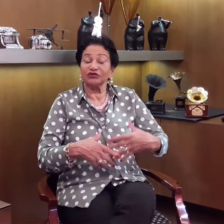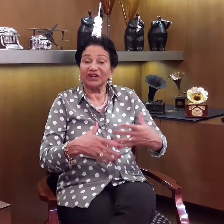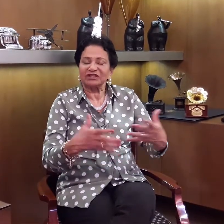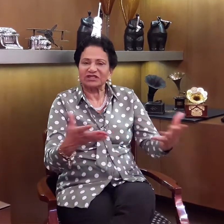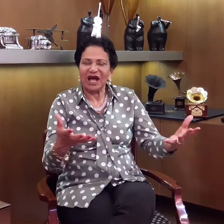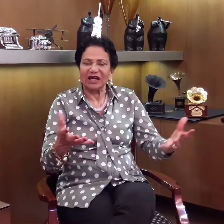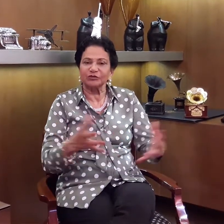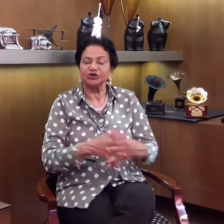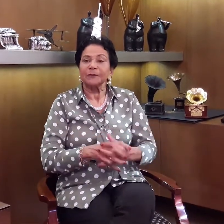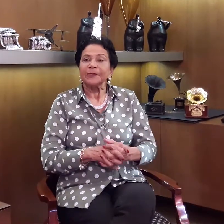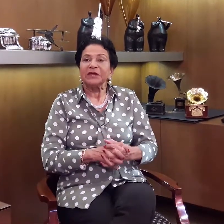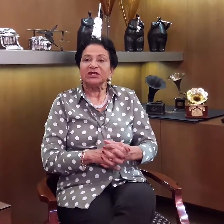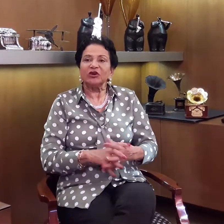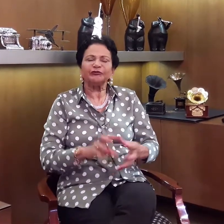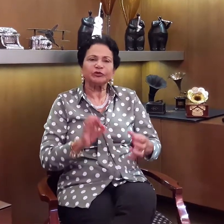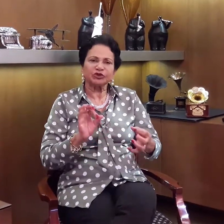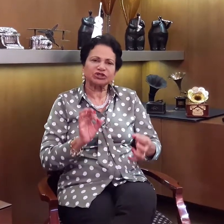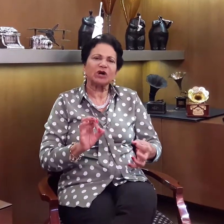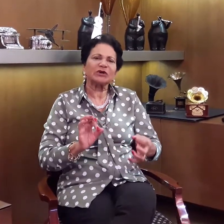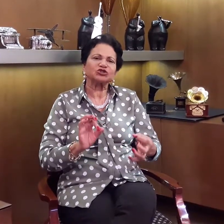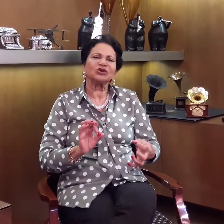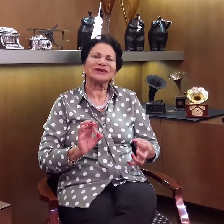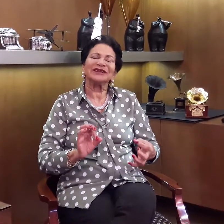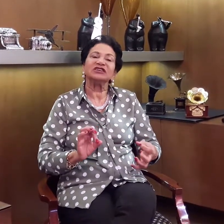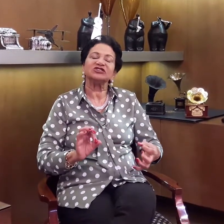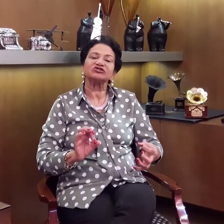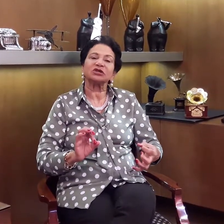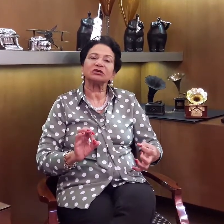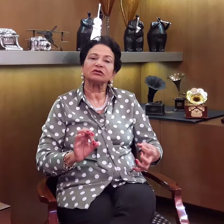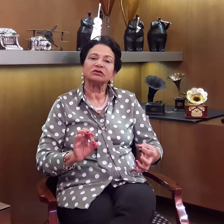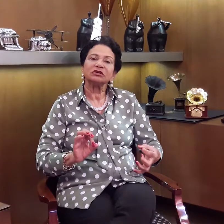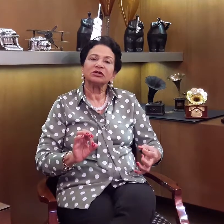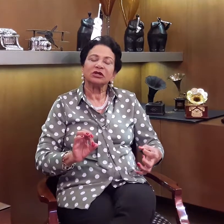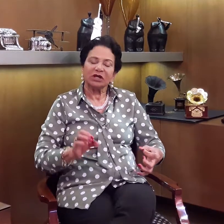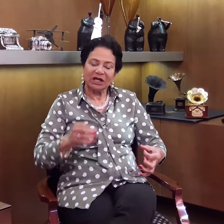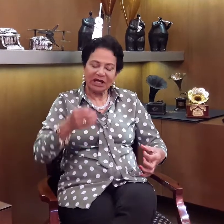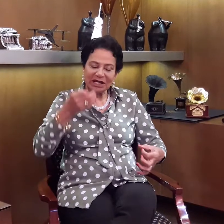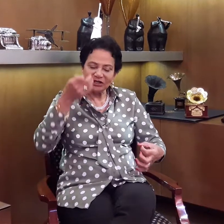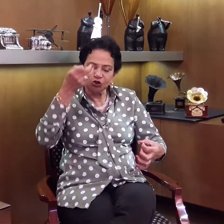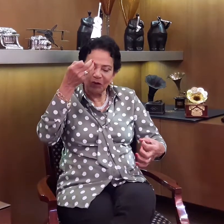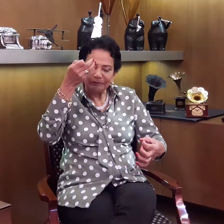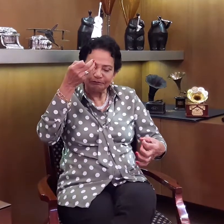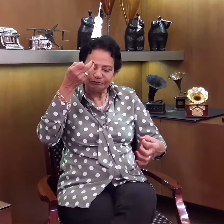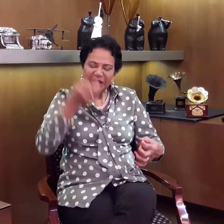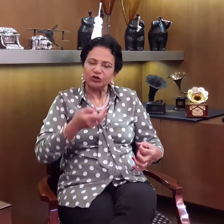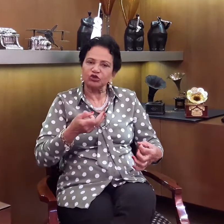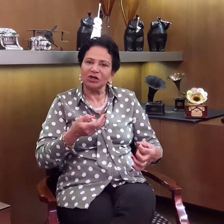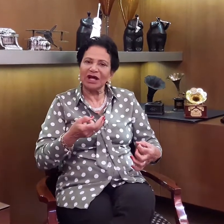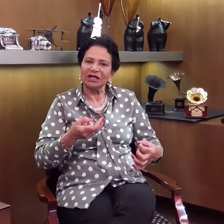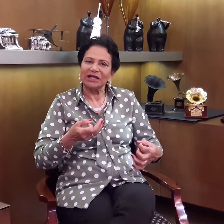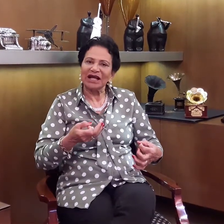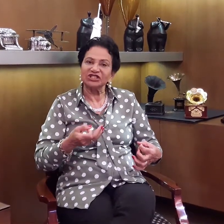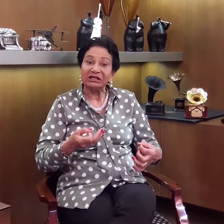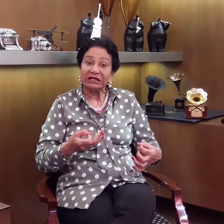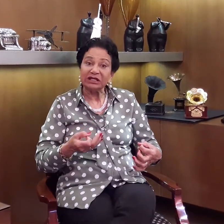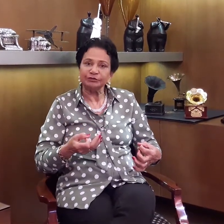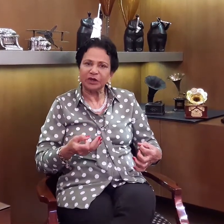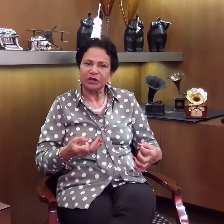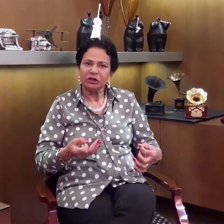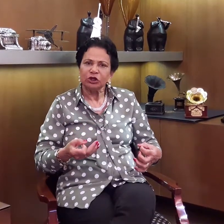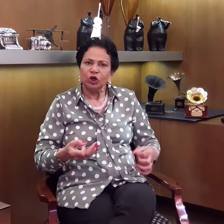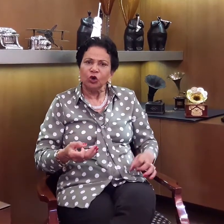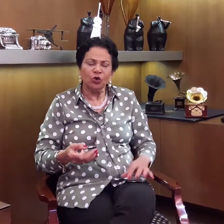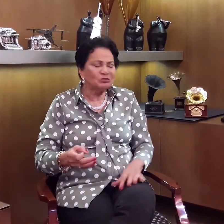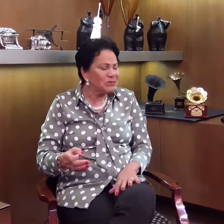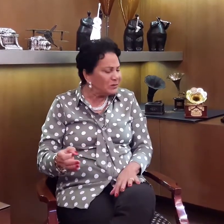nós conversarmos. E eu fui buscar uma jornalista de uma personalidade